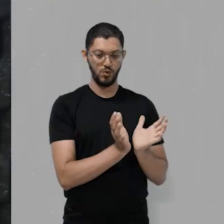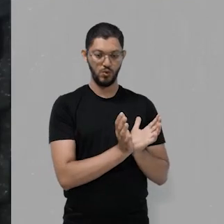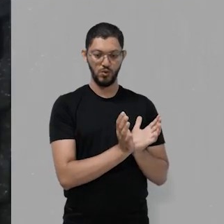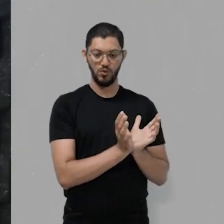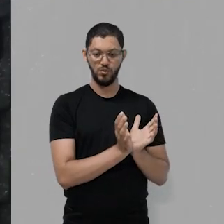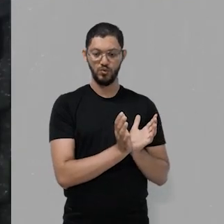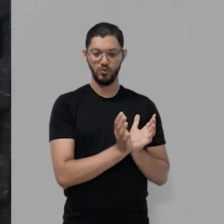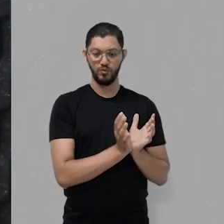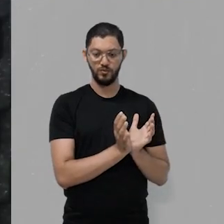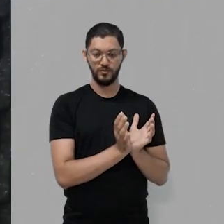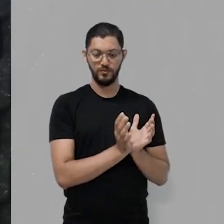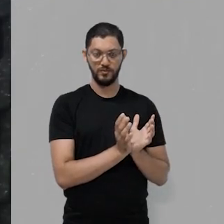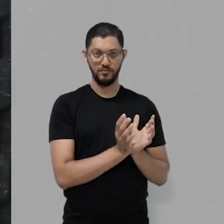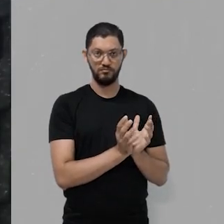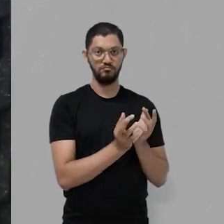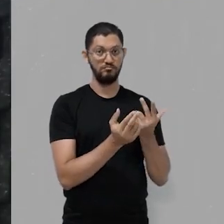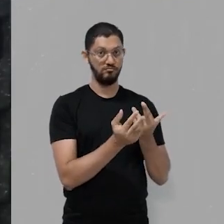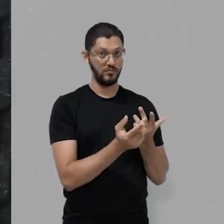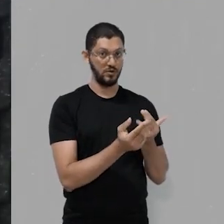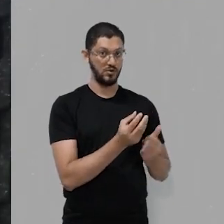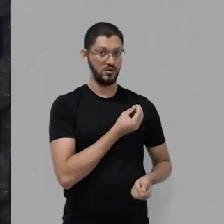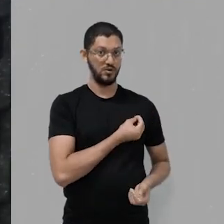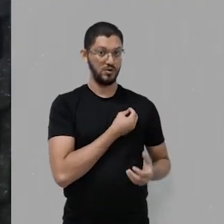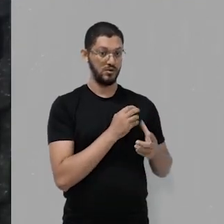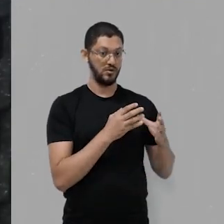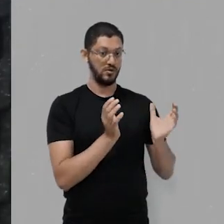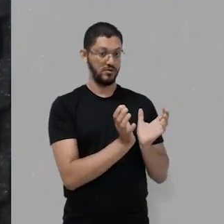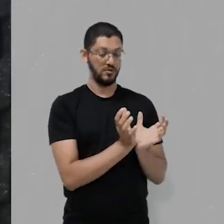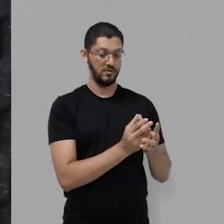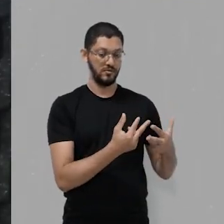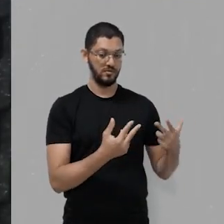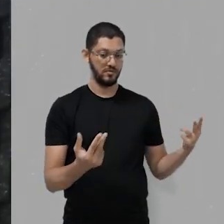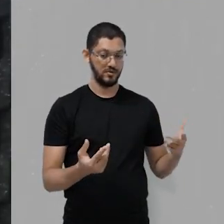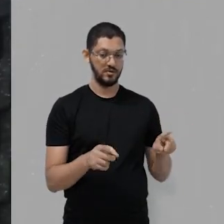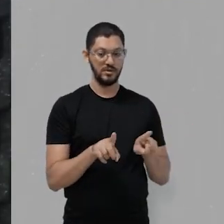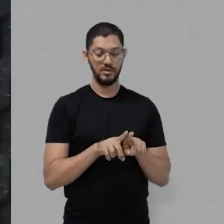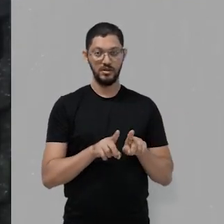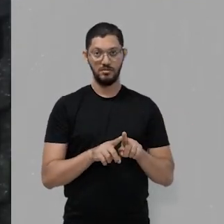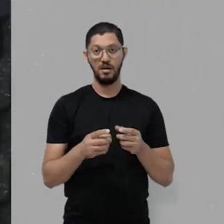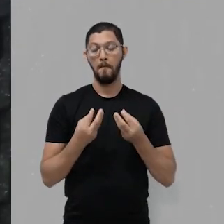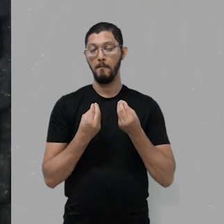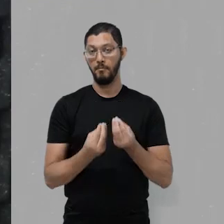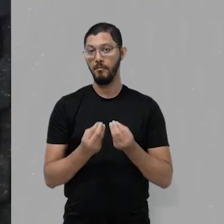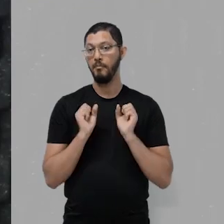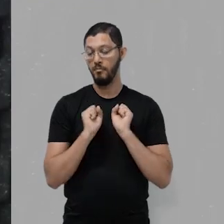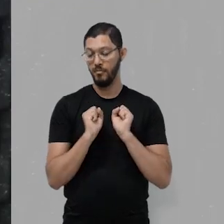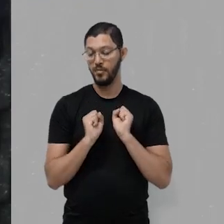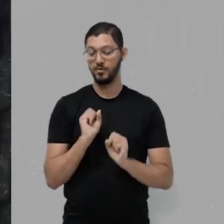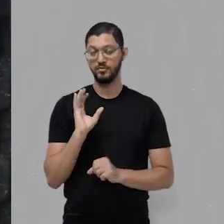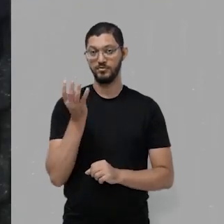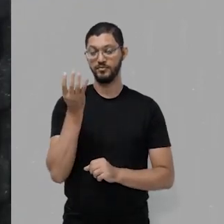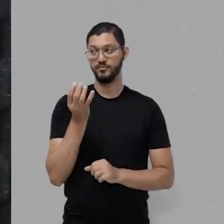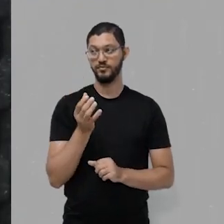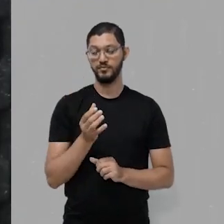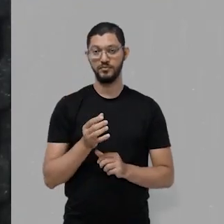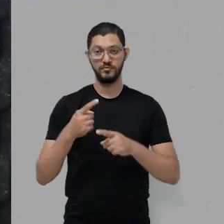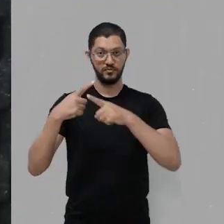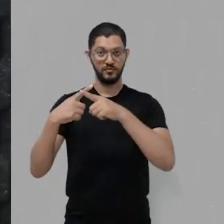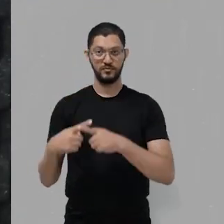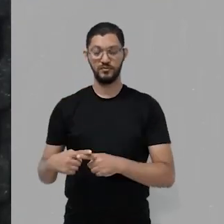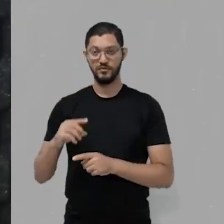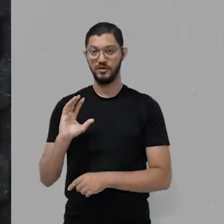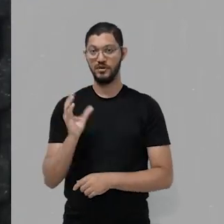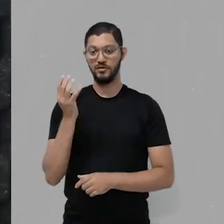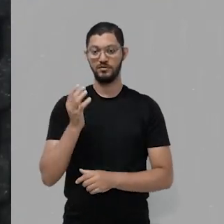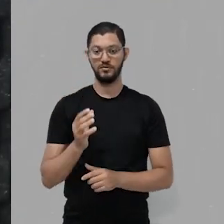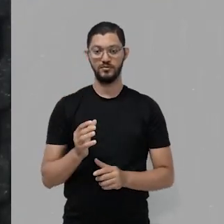os indivíduos da mesma espécie, e ela pode ser interespecífica, que é a competição que